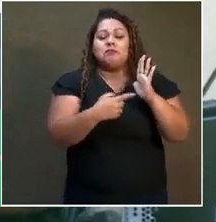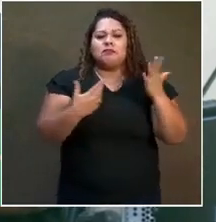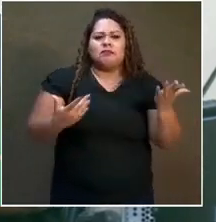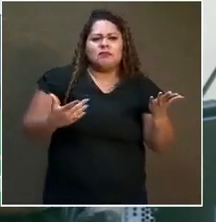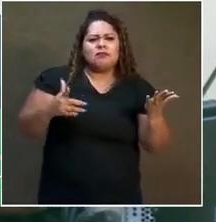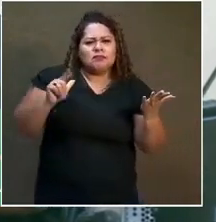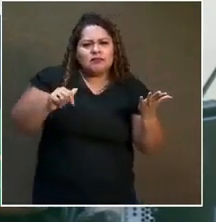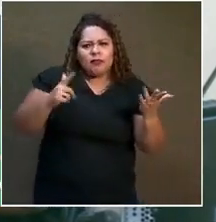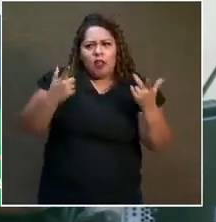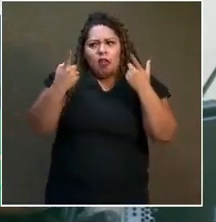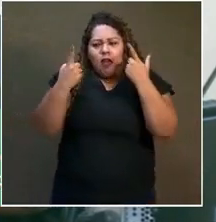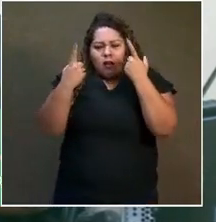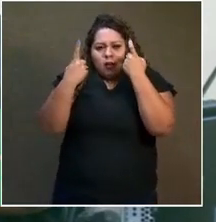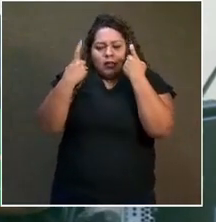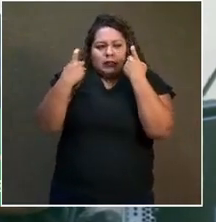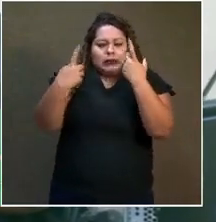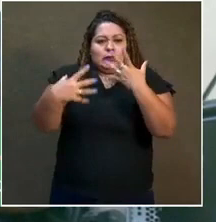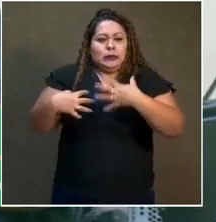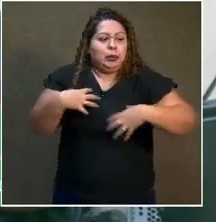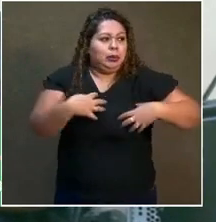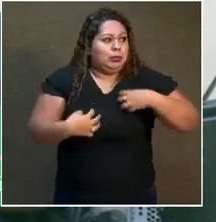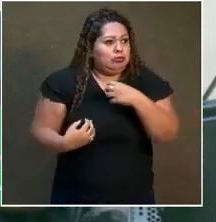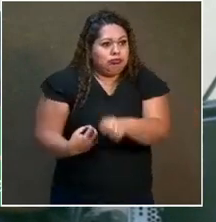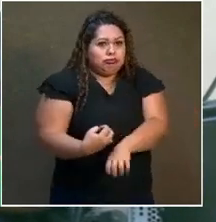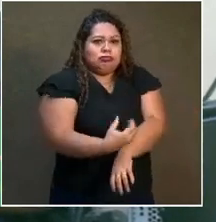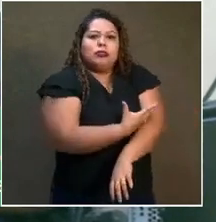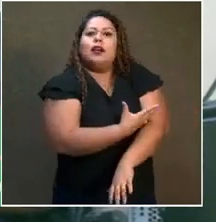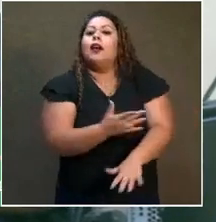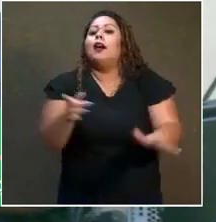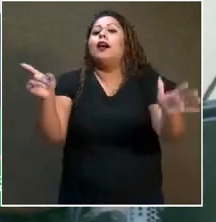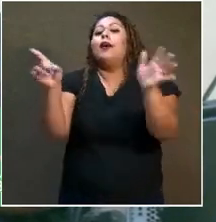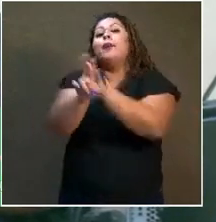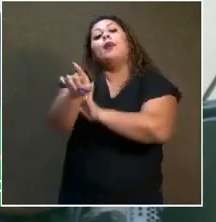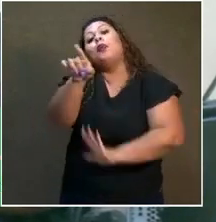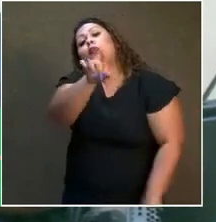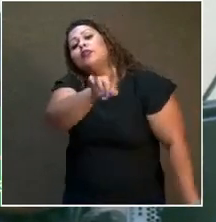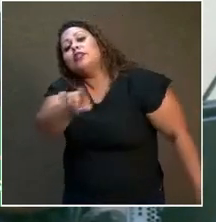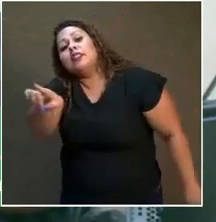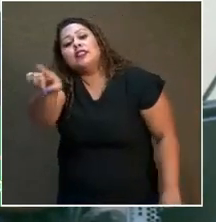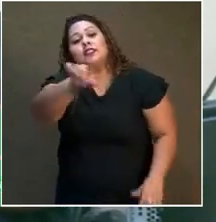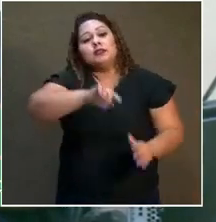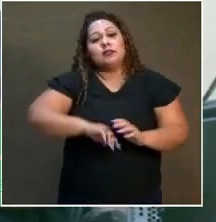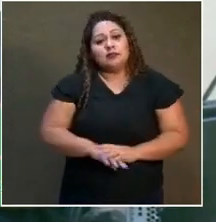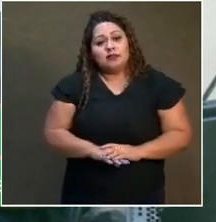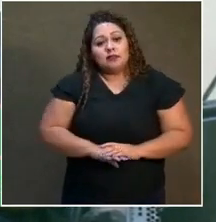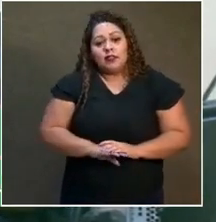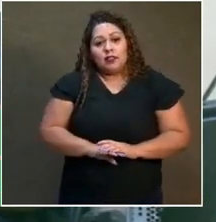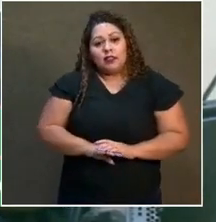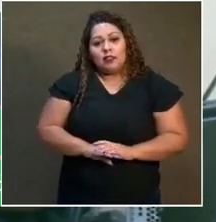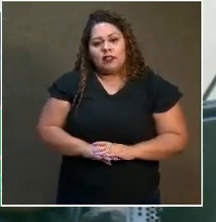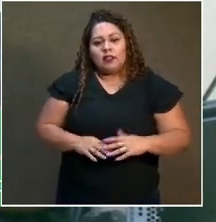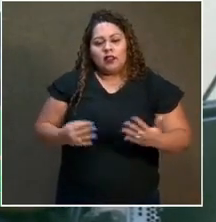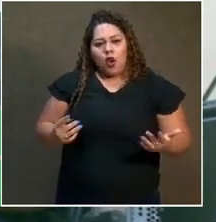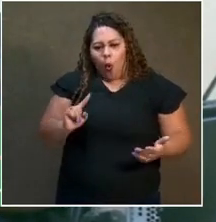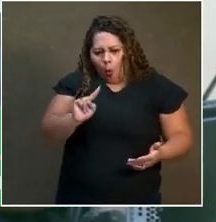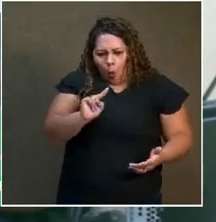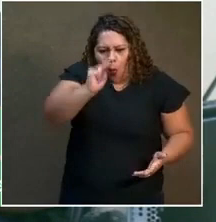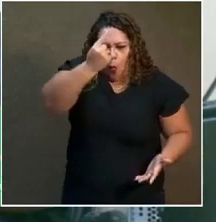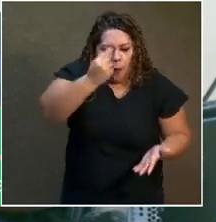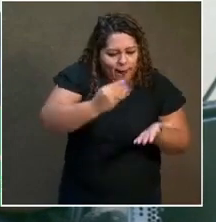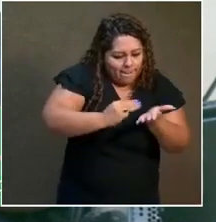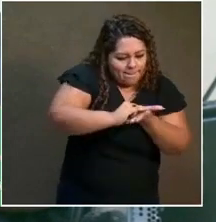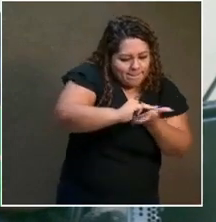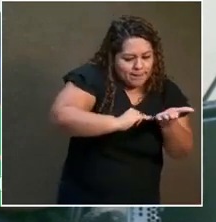Será que teve violenta emoção? Pergunto a vossas excelências. Não foi unicamente uma mensagem, não foi